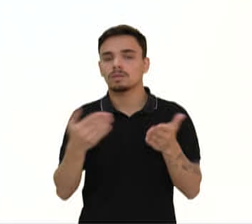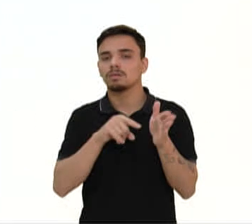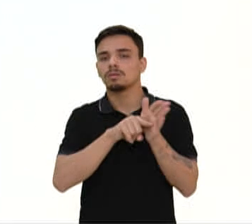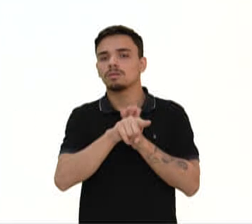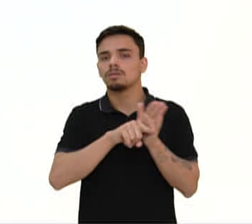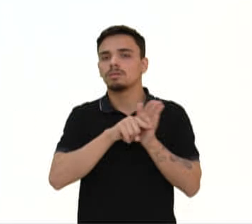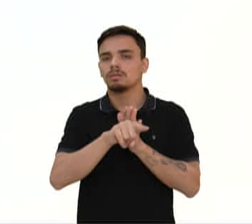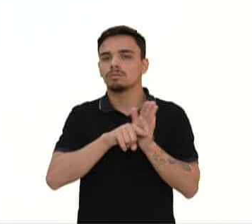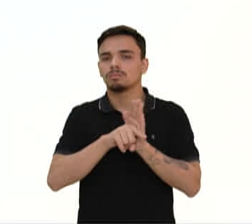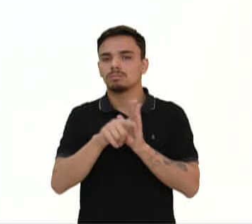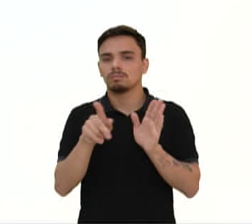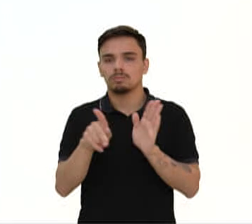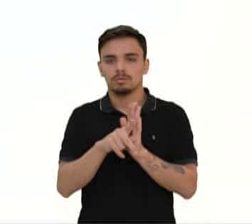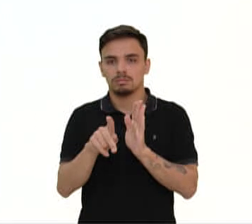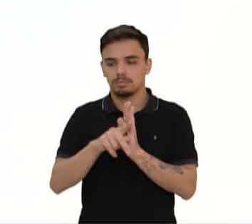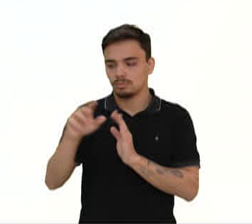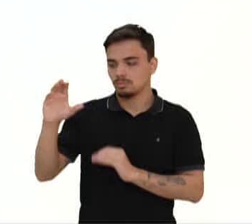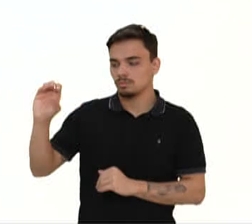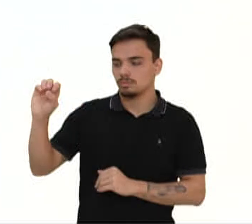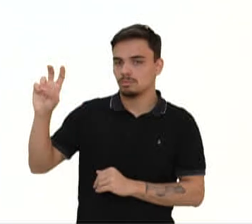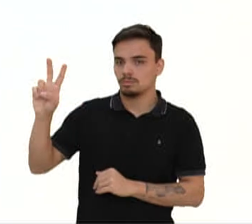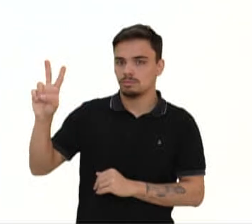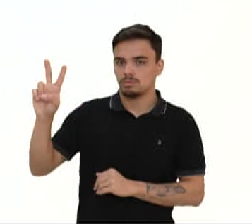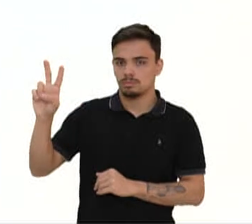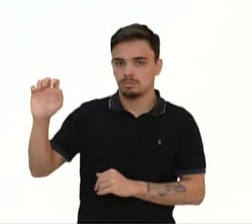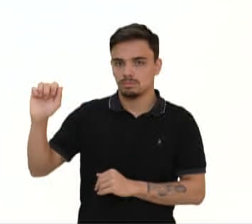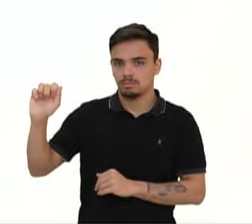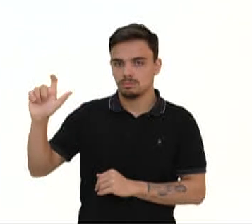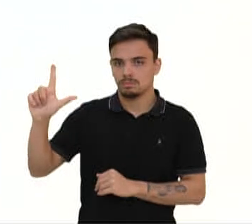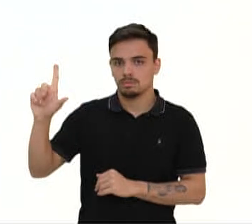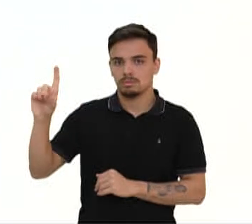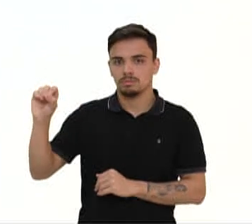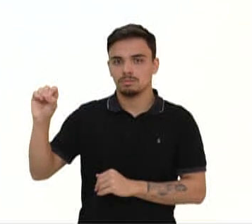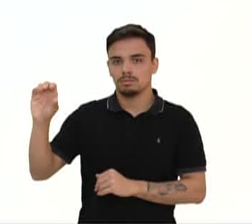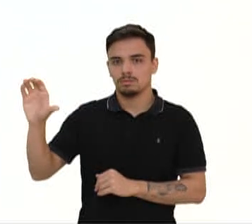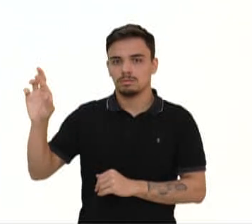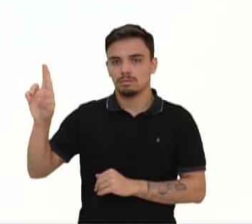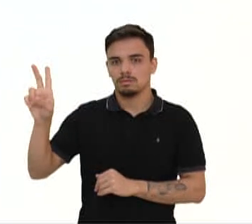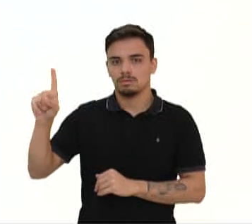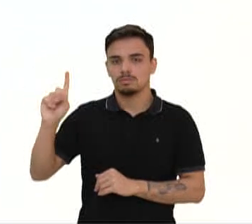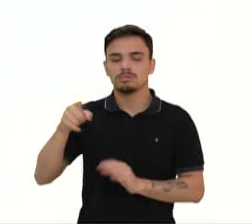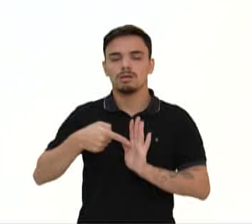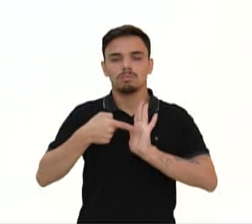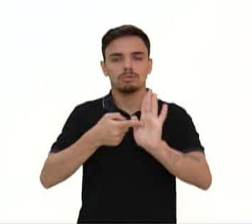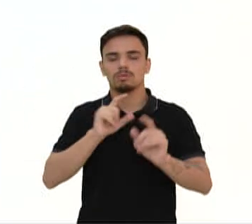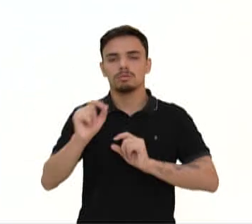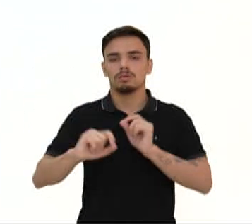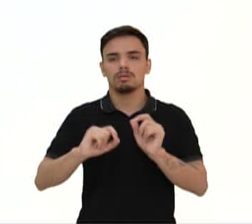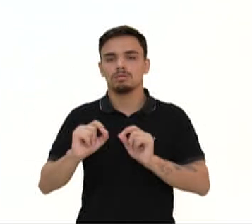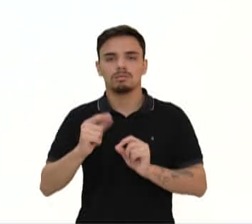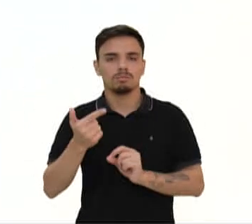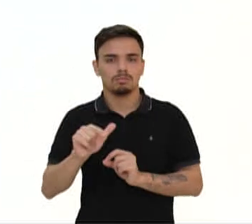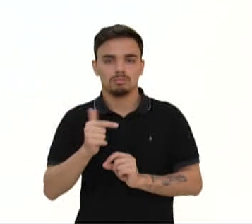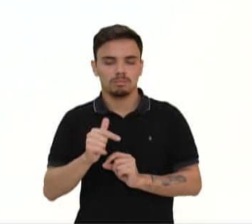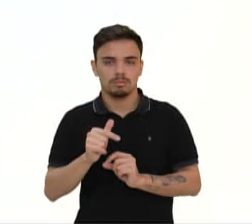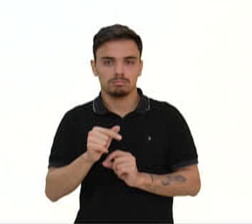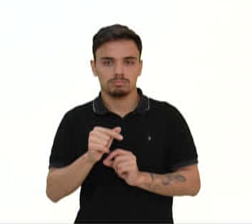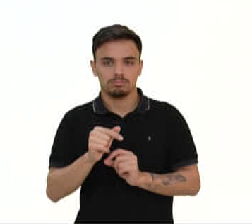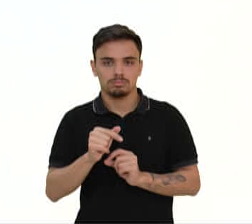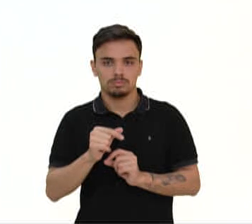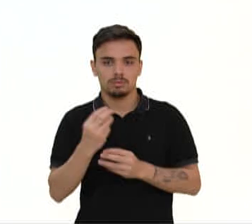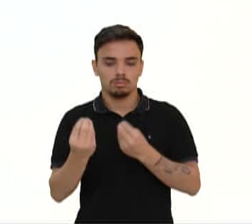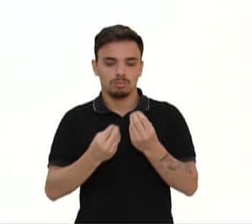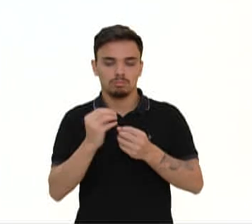Pesquisas da Fundação Oswaldo Cruz, que é o Fiocruz, já indicaram que não há indícios de que